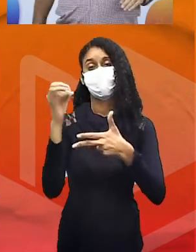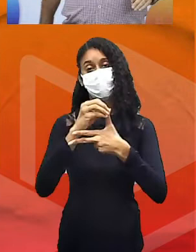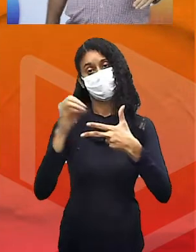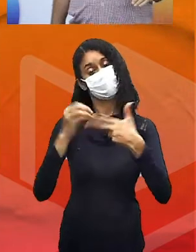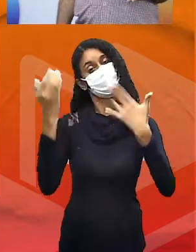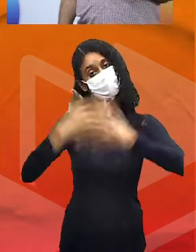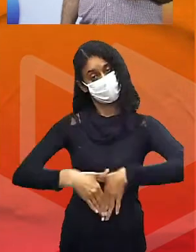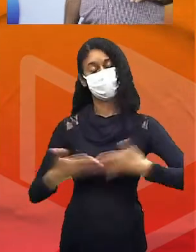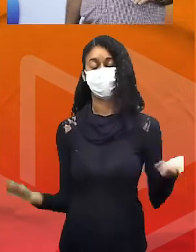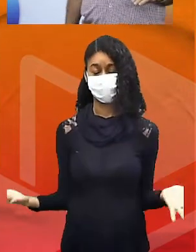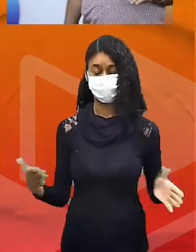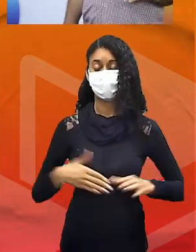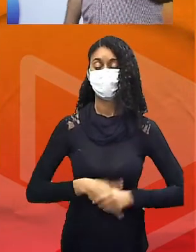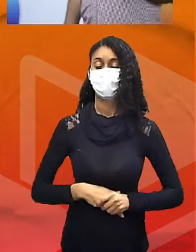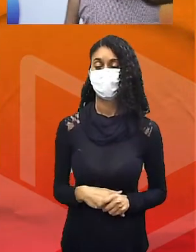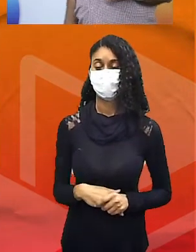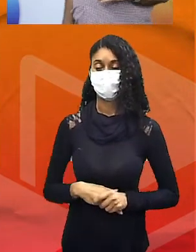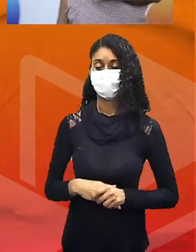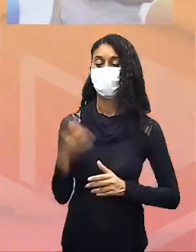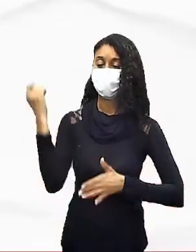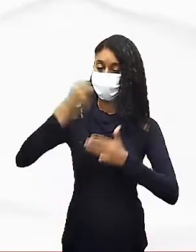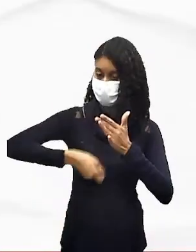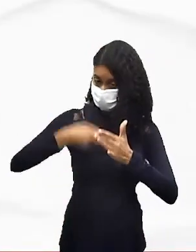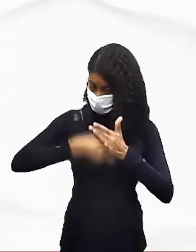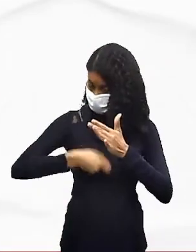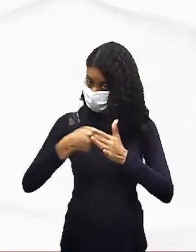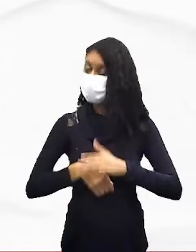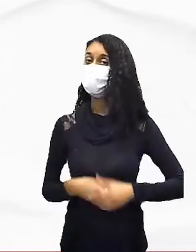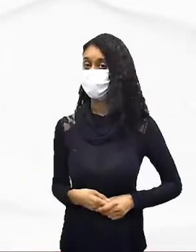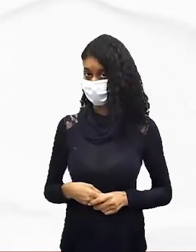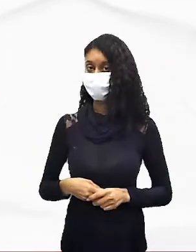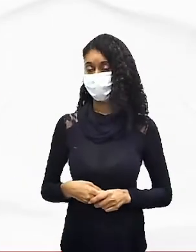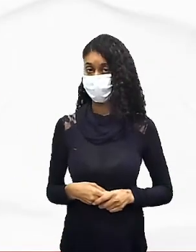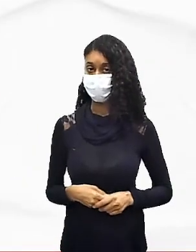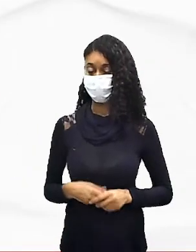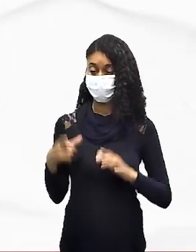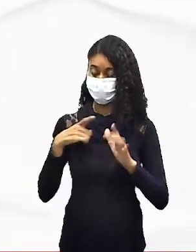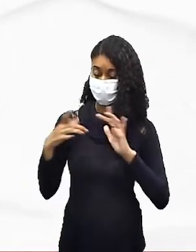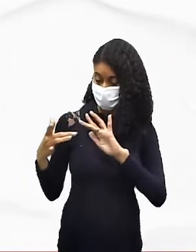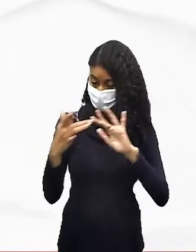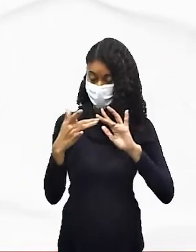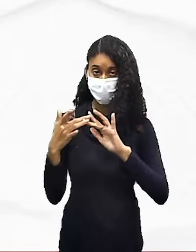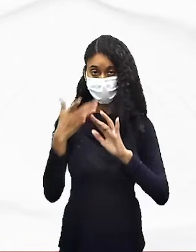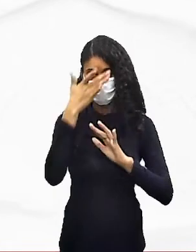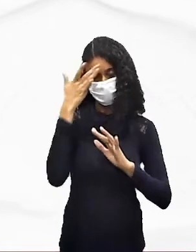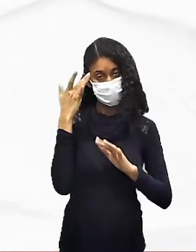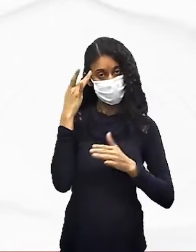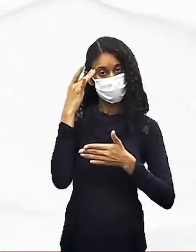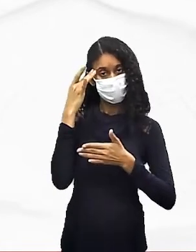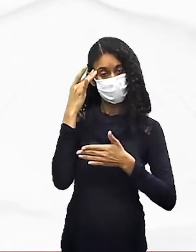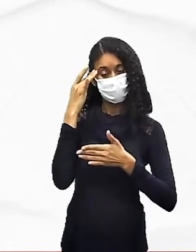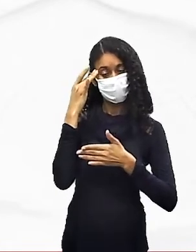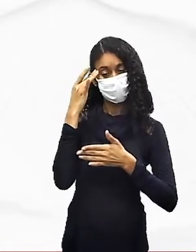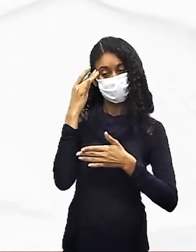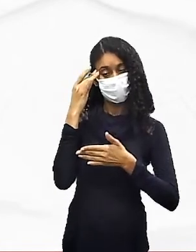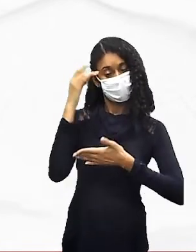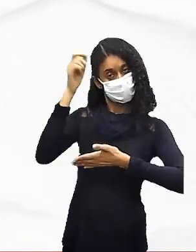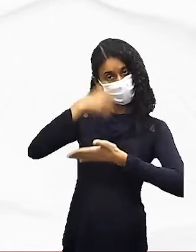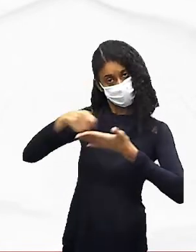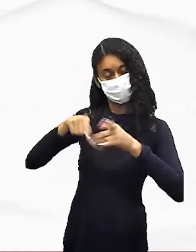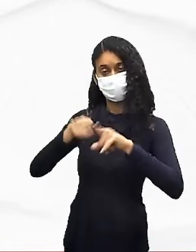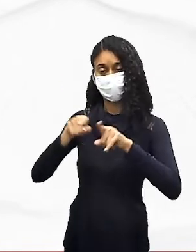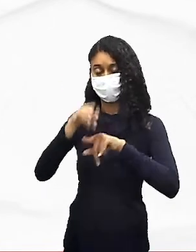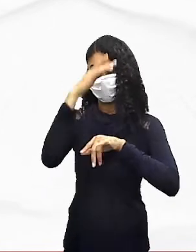lá. Pela insistência em manter o contato entre o emissor e o receptor,